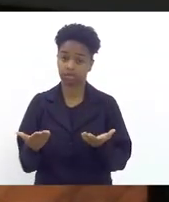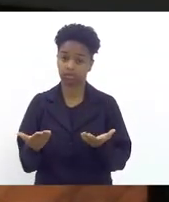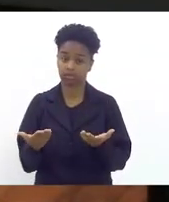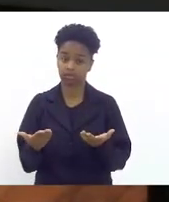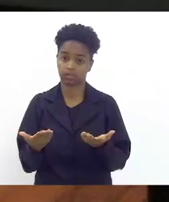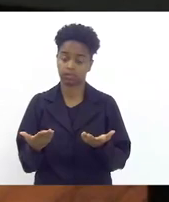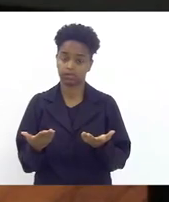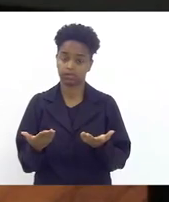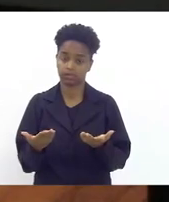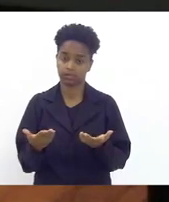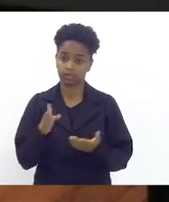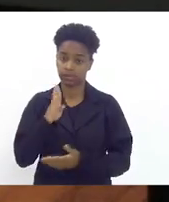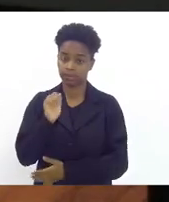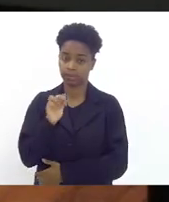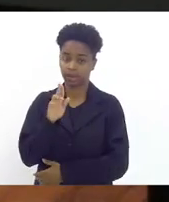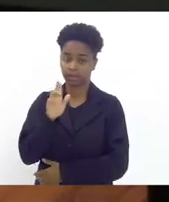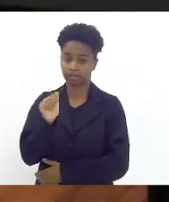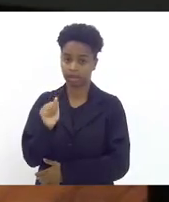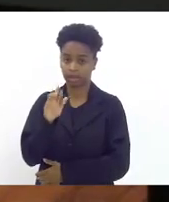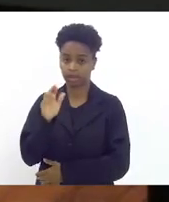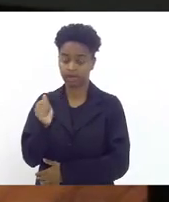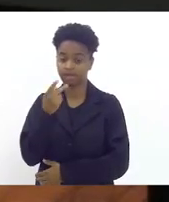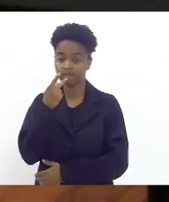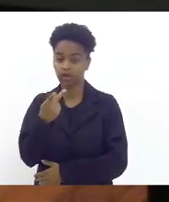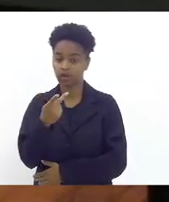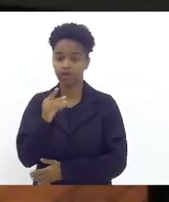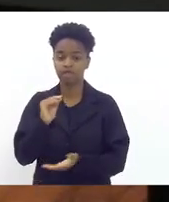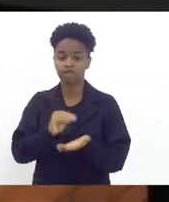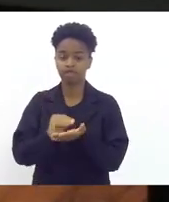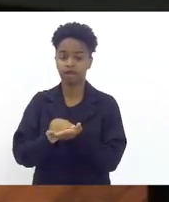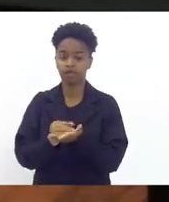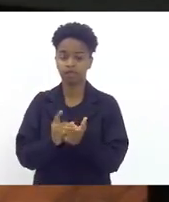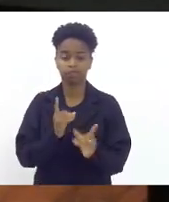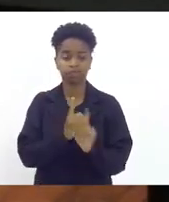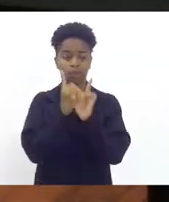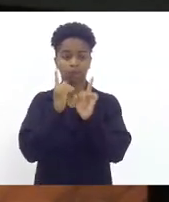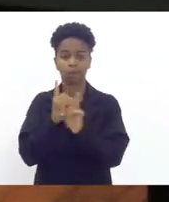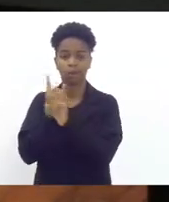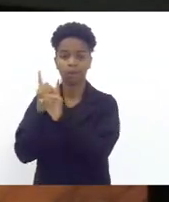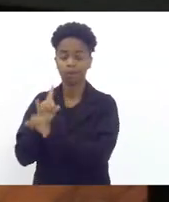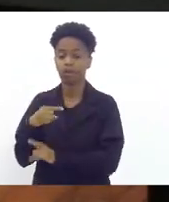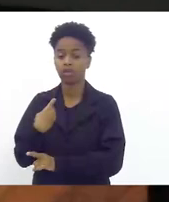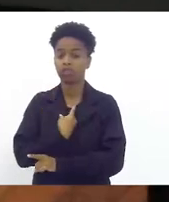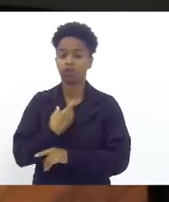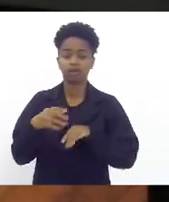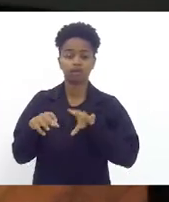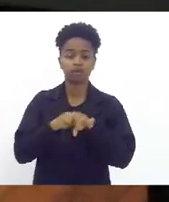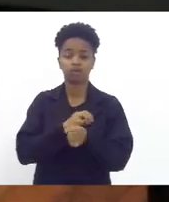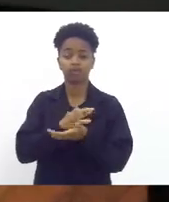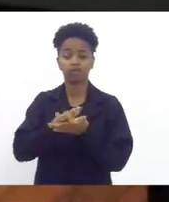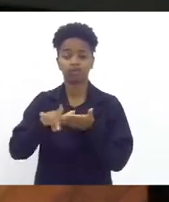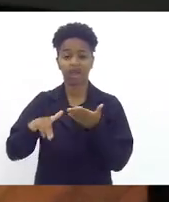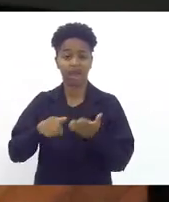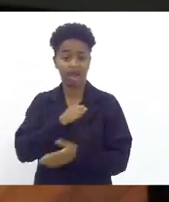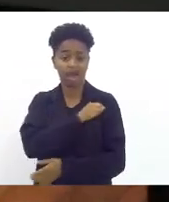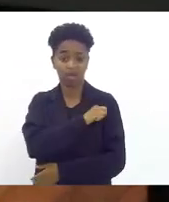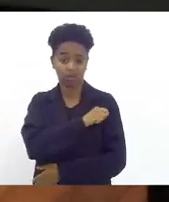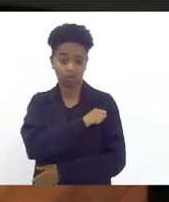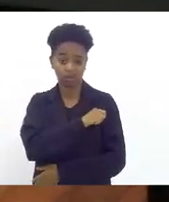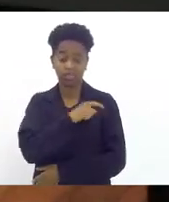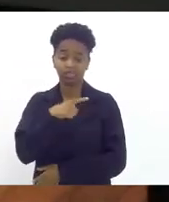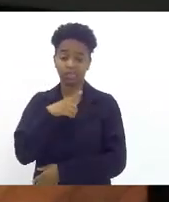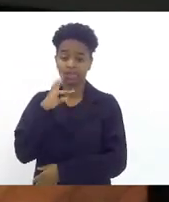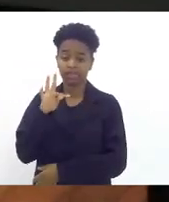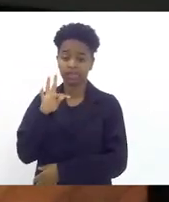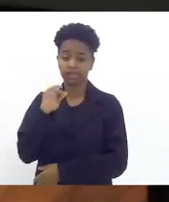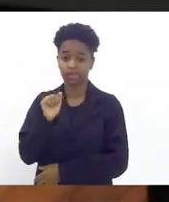você A Bárbara falou de falta de identificadores a gente está formando vários alunos como taxonomia